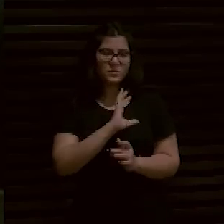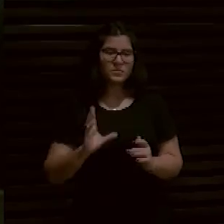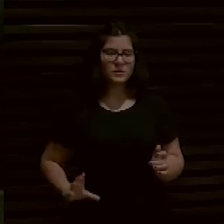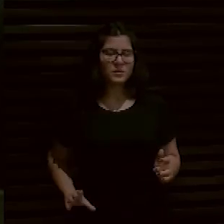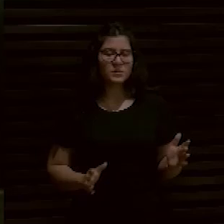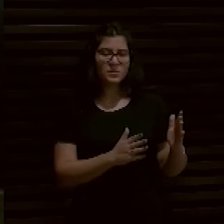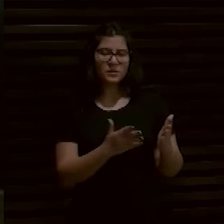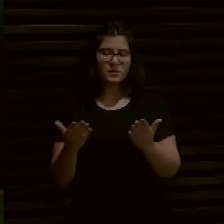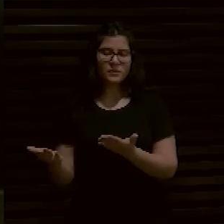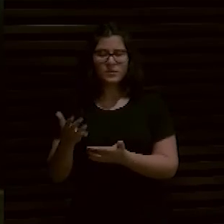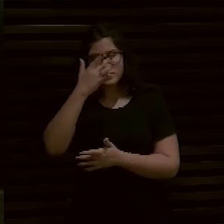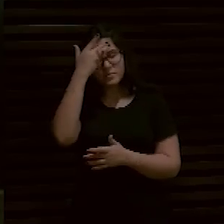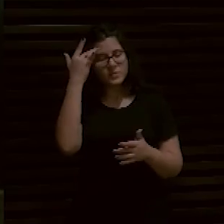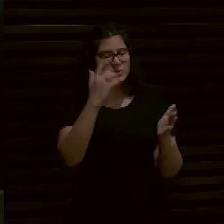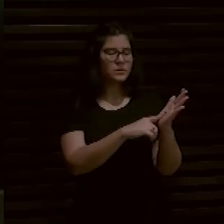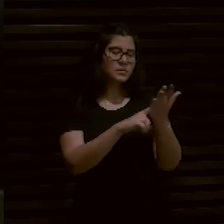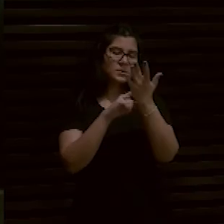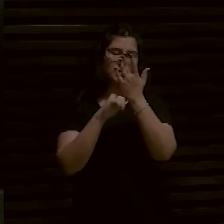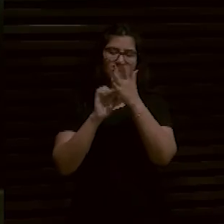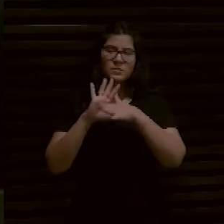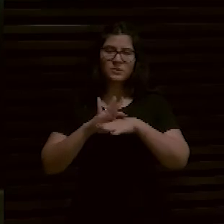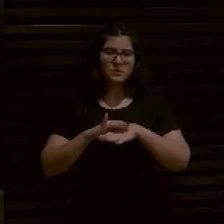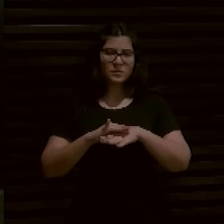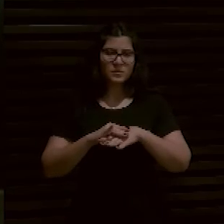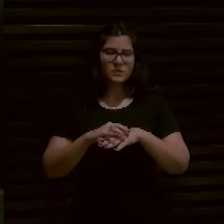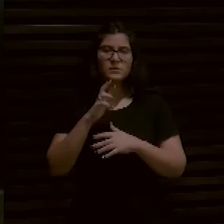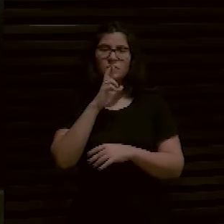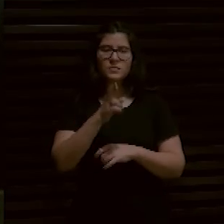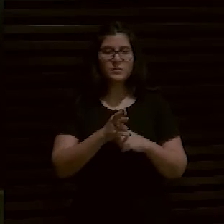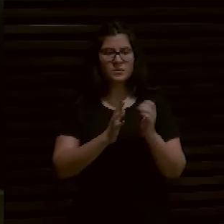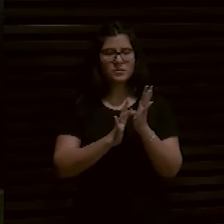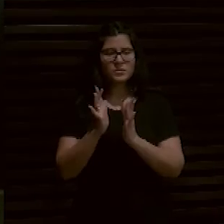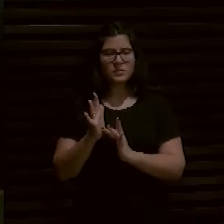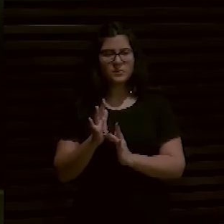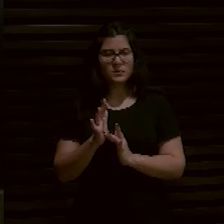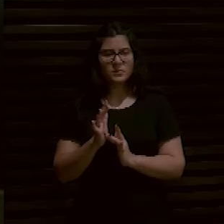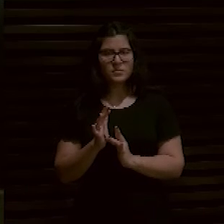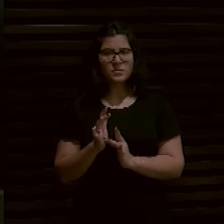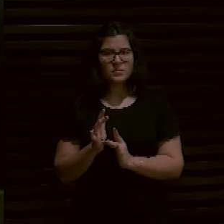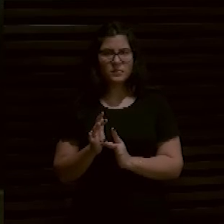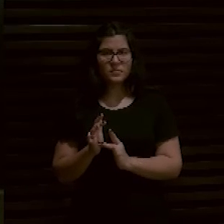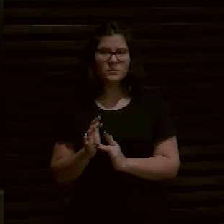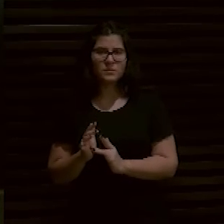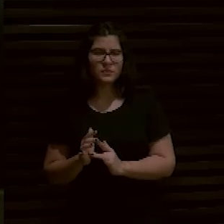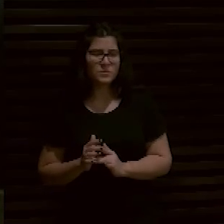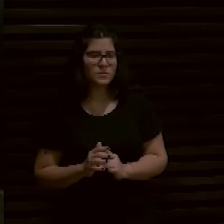levados a se reconhecer doentes. Respondeu-lhes Jesus: os sãos